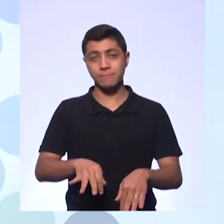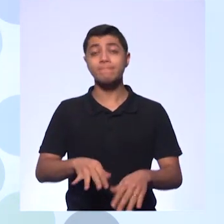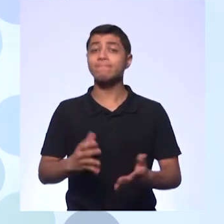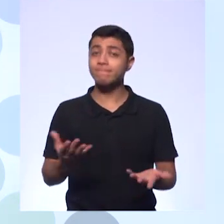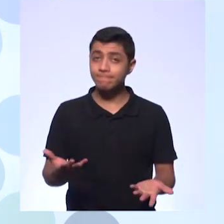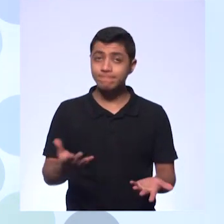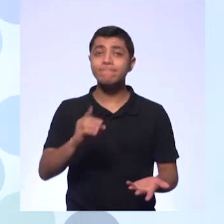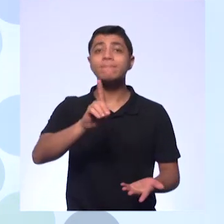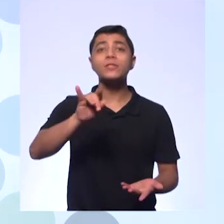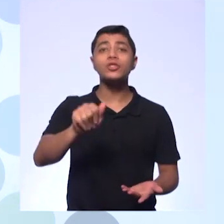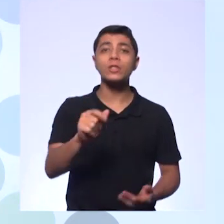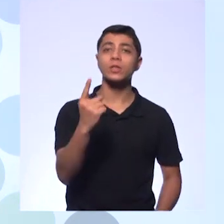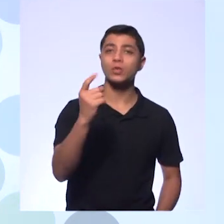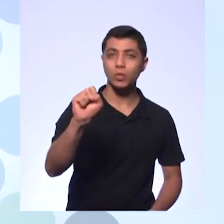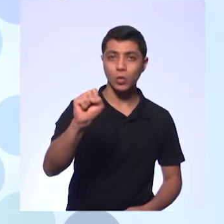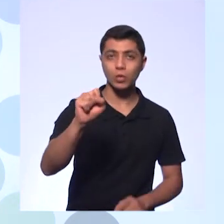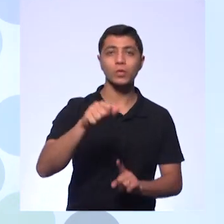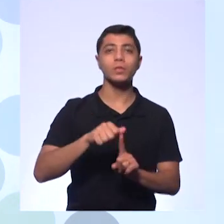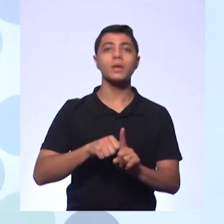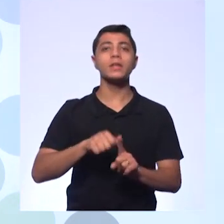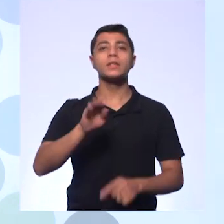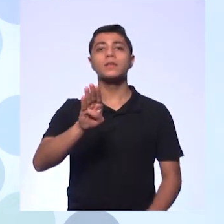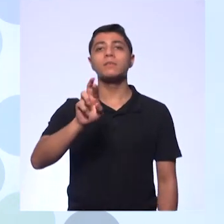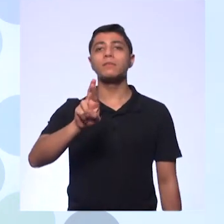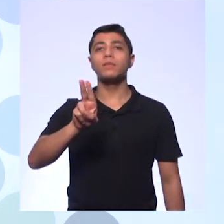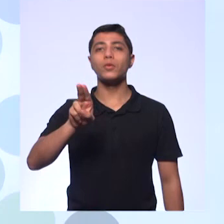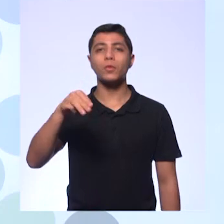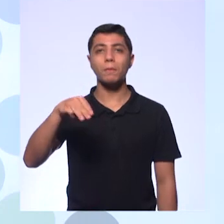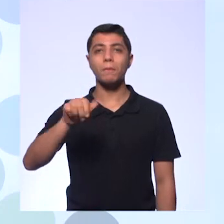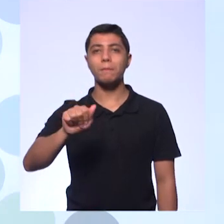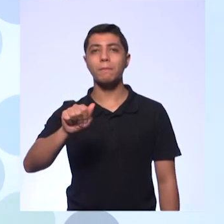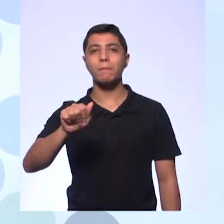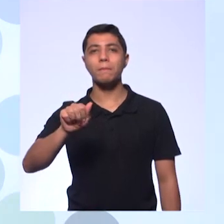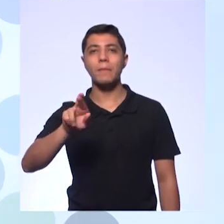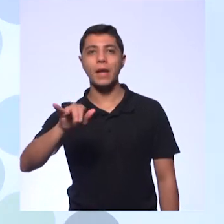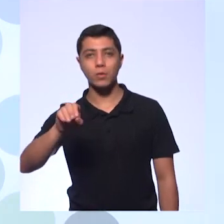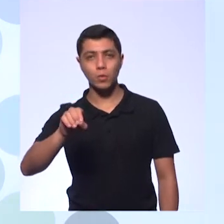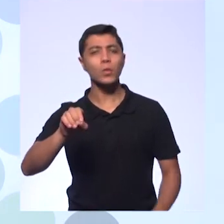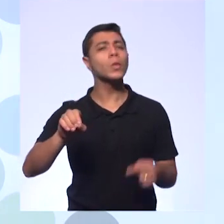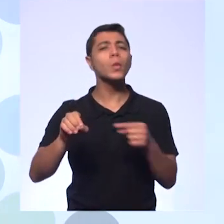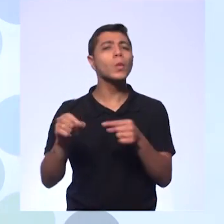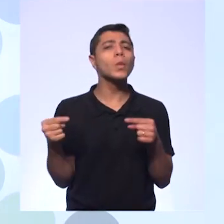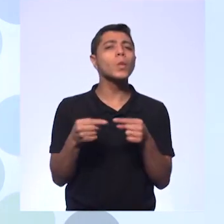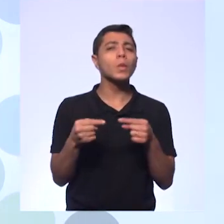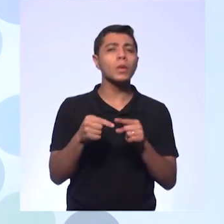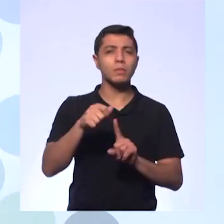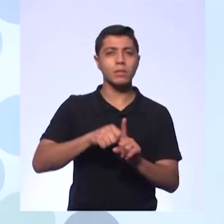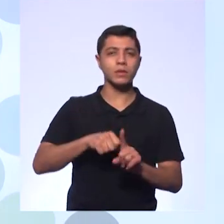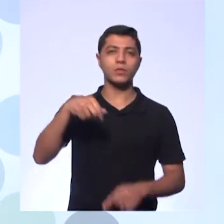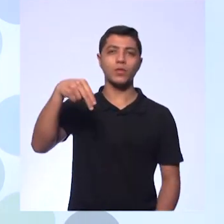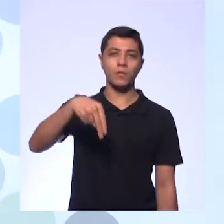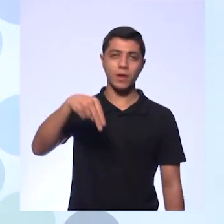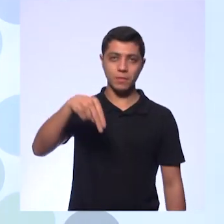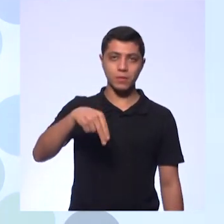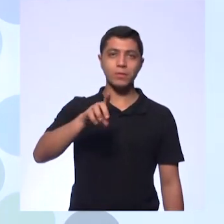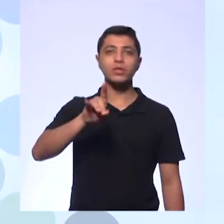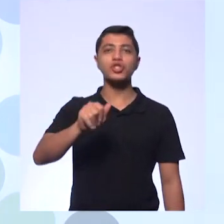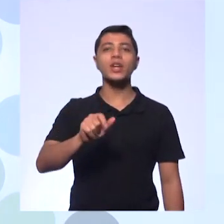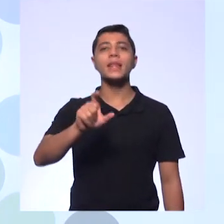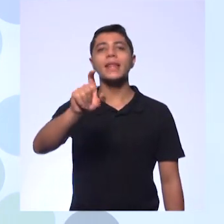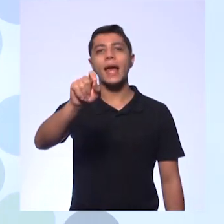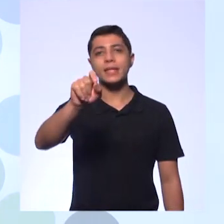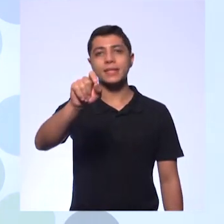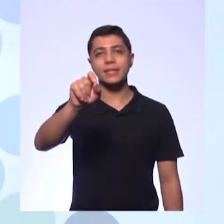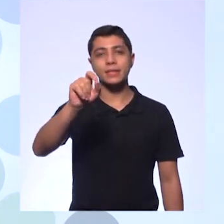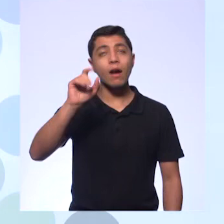calendário revolucionário que corresponde ao dia 10 de novembro, tá? E aí, em 10 de novembro de 1799, ou seja, 10